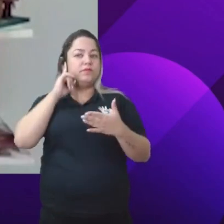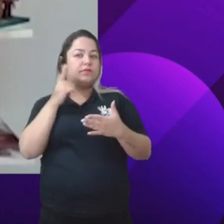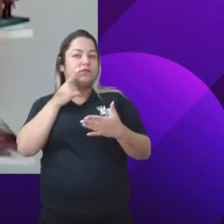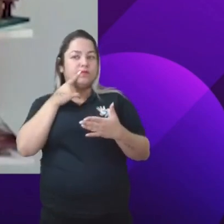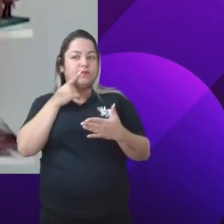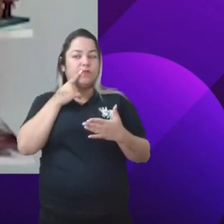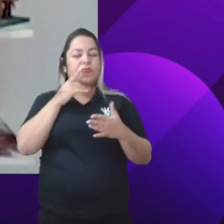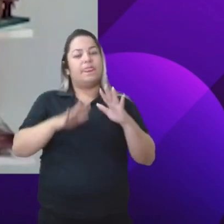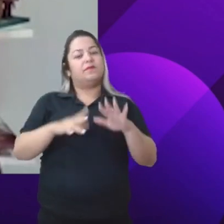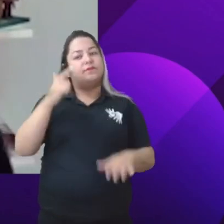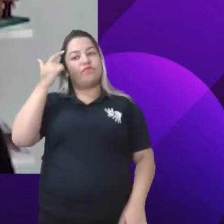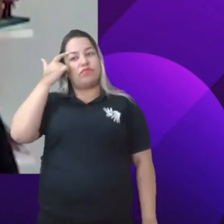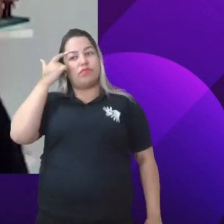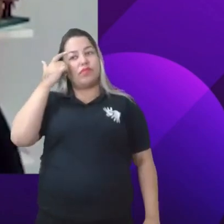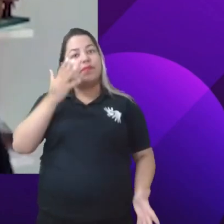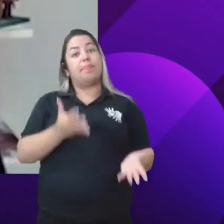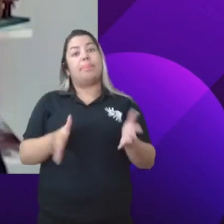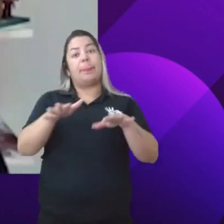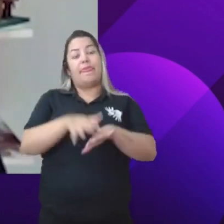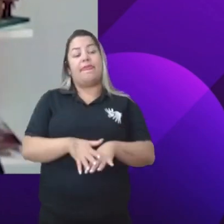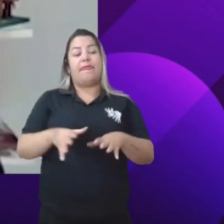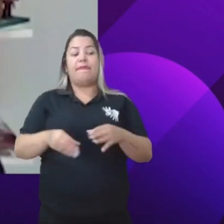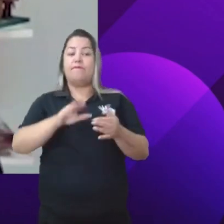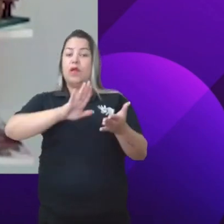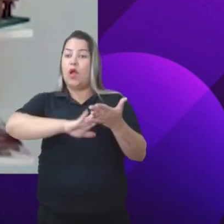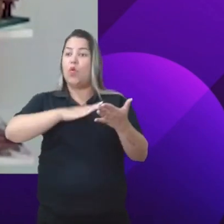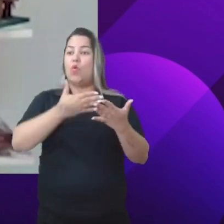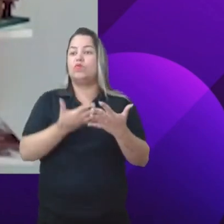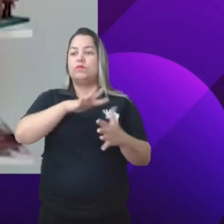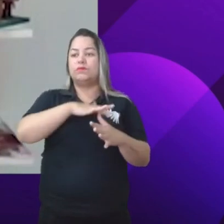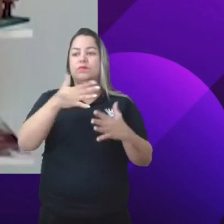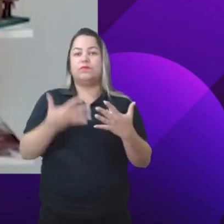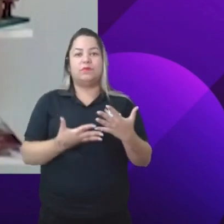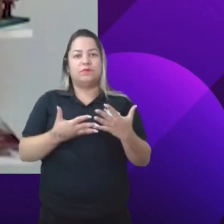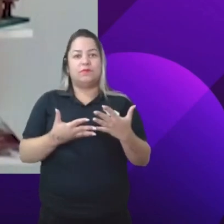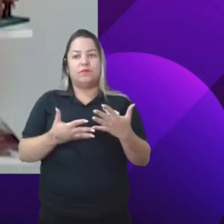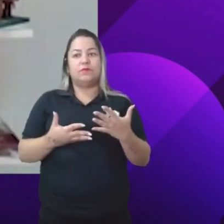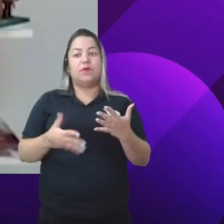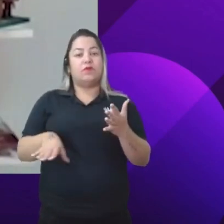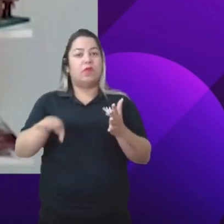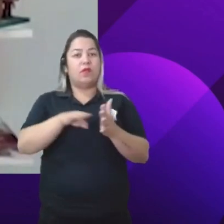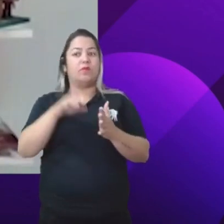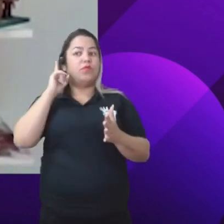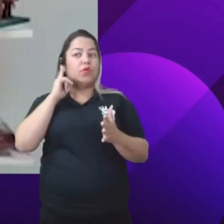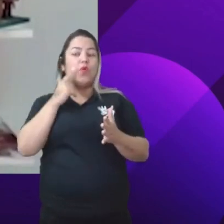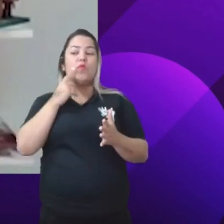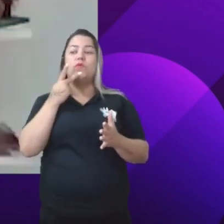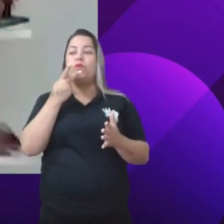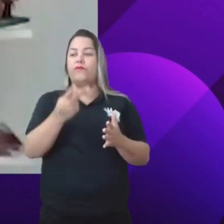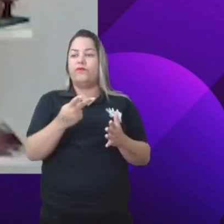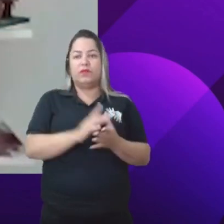às vezes a gente pensa, né, que acessibilidade é colocar um intérprete de Libras para que chegue na população surda o que nós temos a